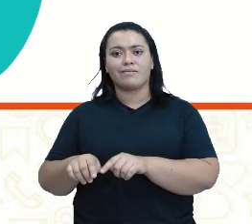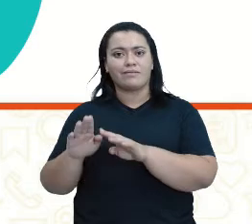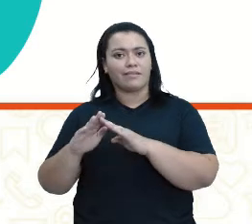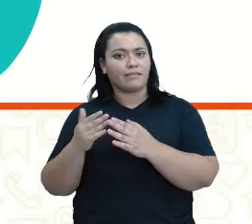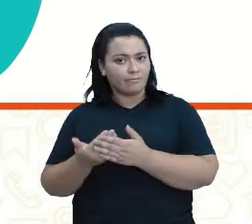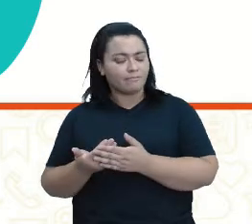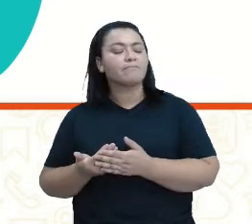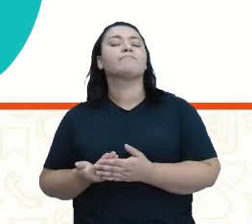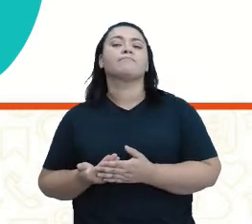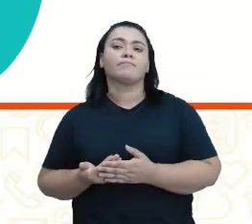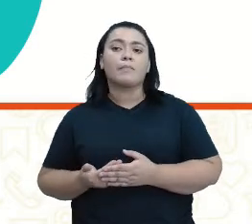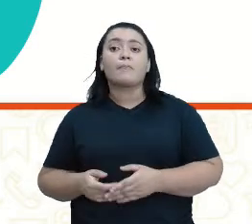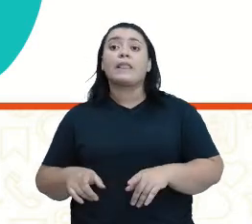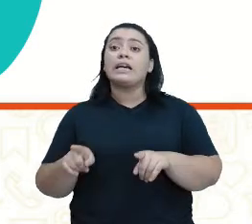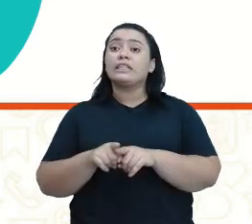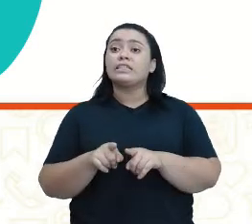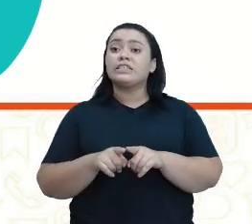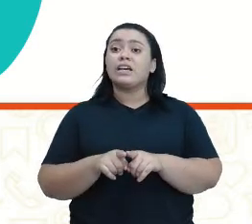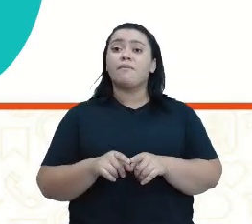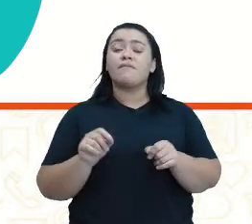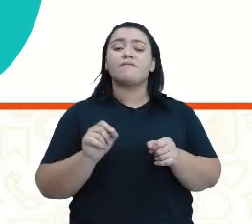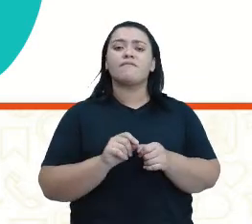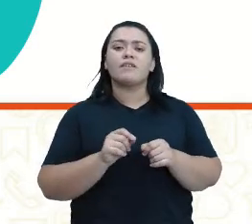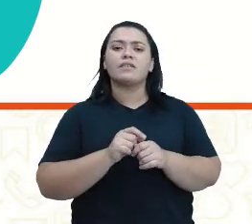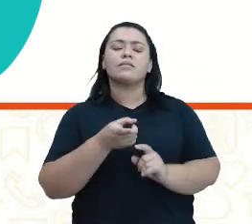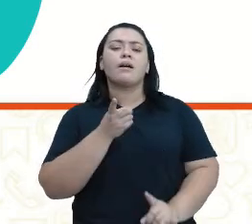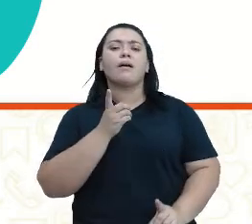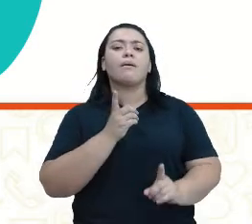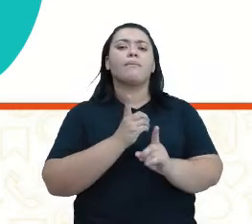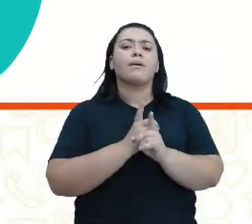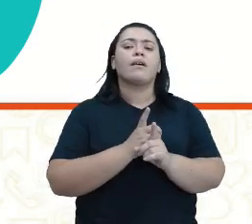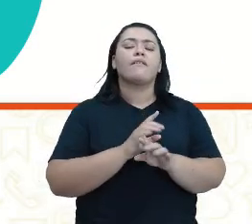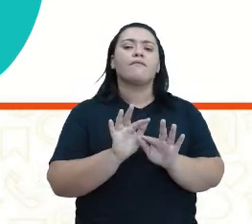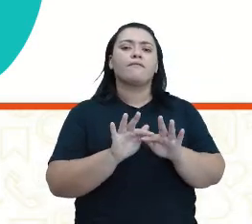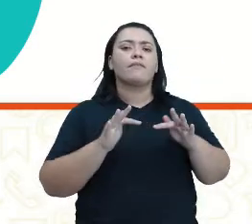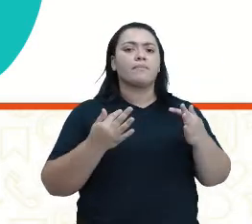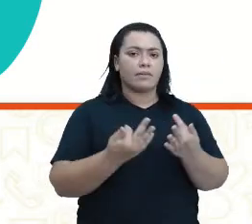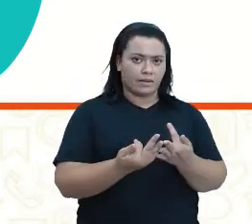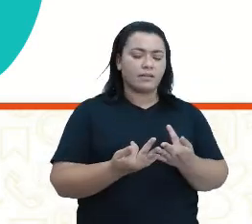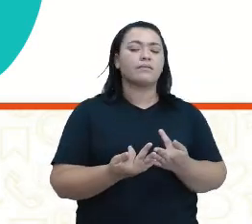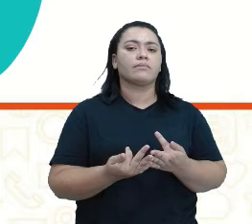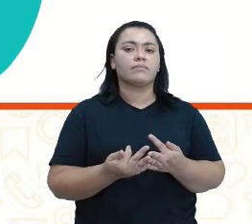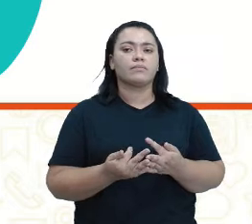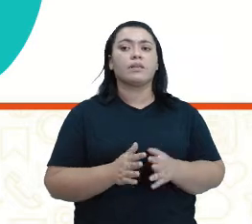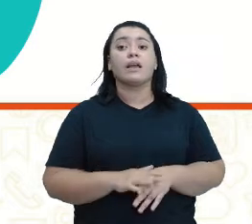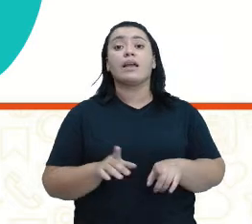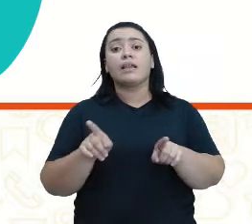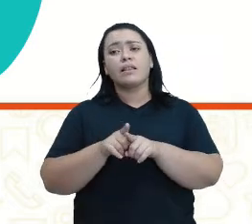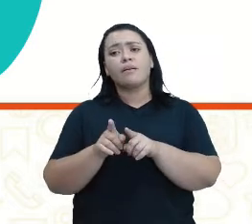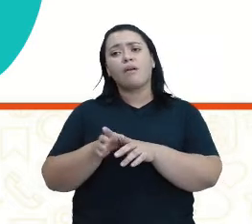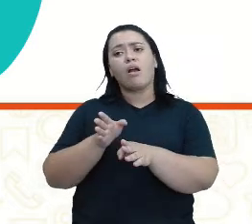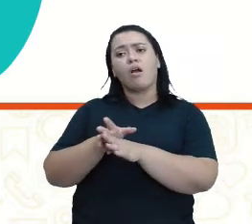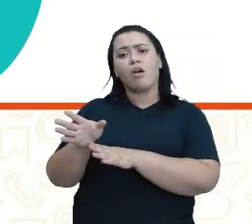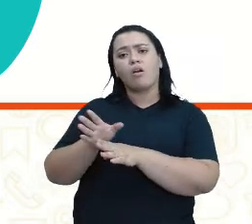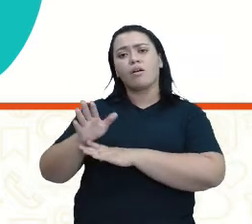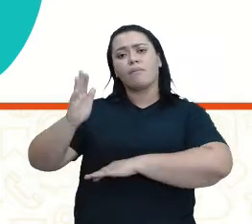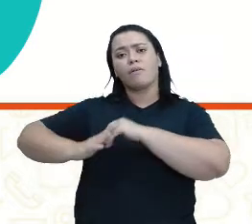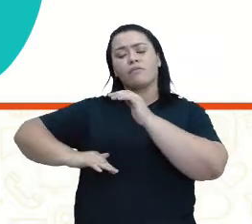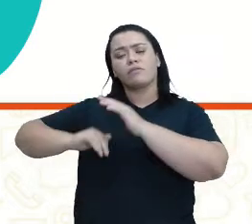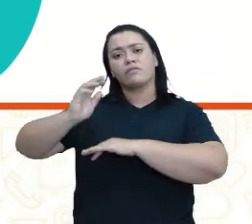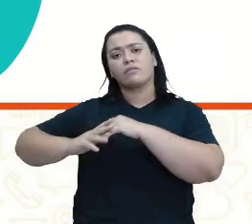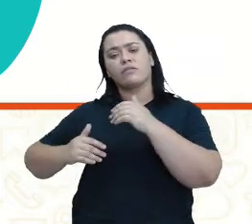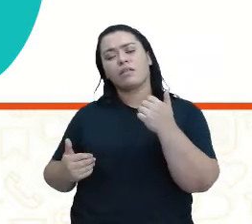regular, ele vai realizar encontros periódicos com a família e orientar os profissionais de